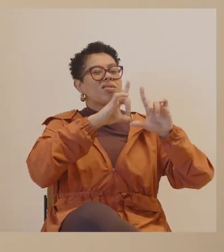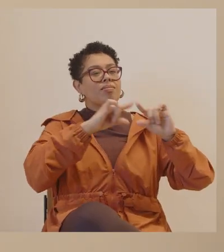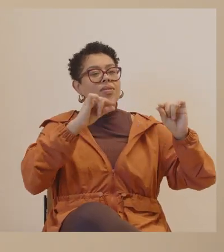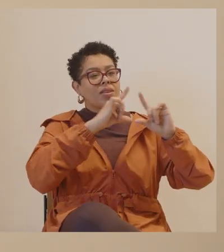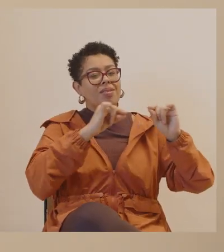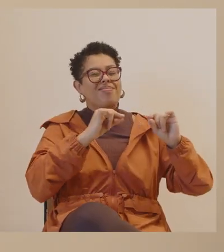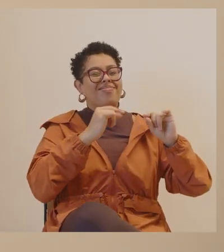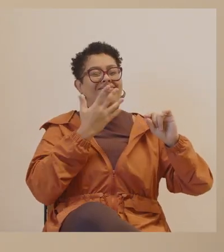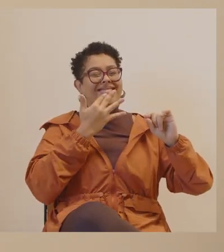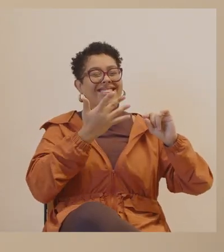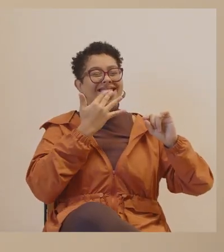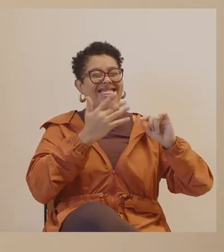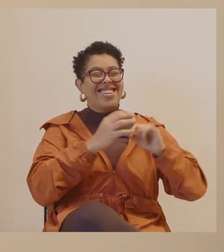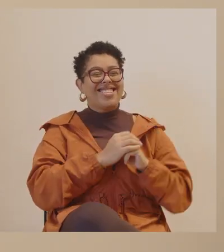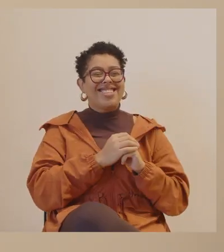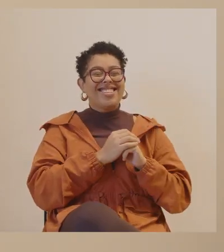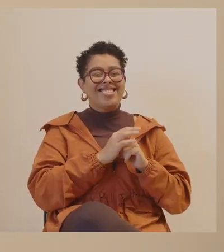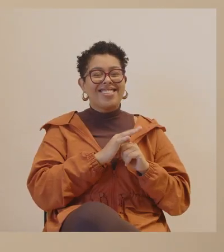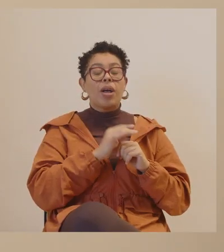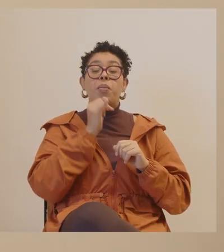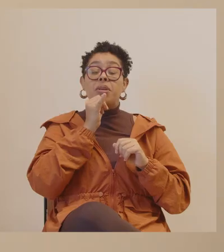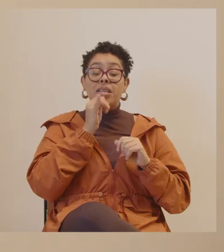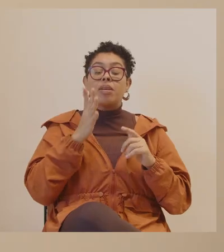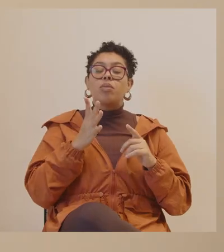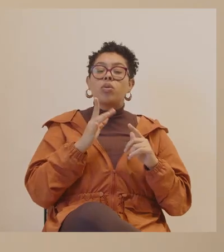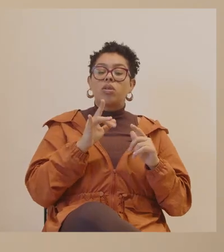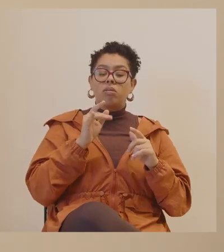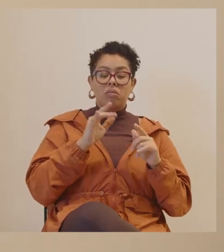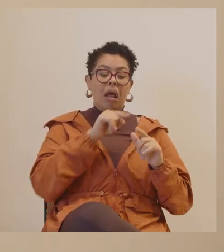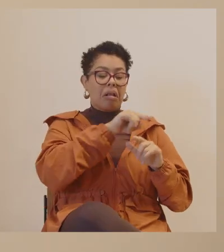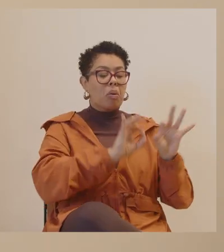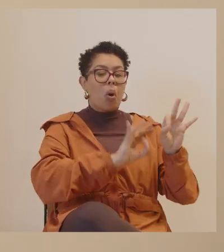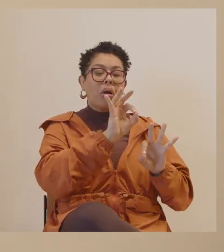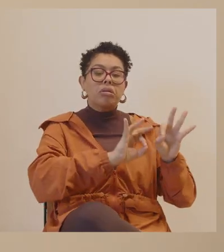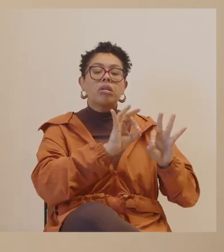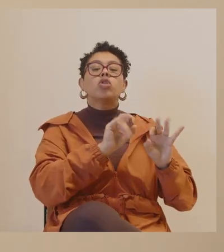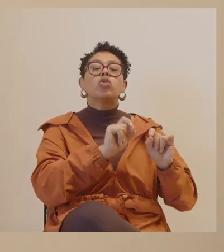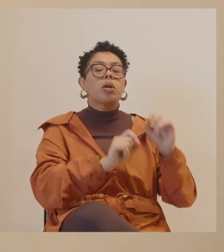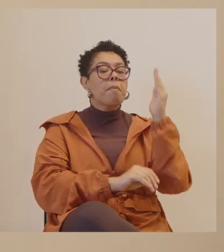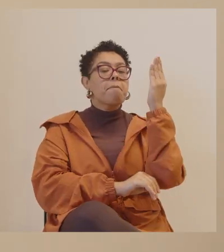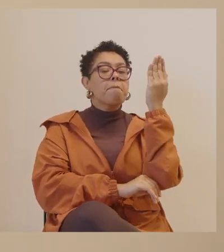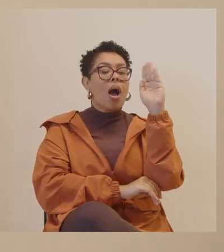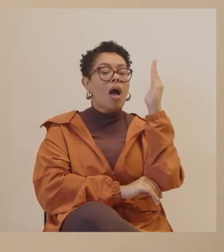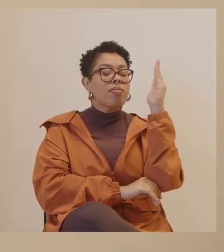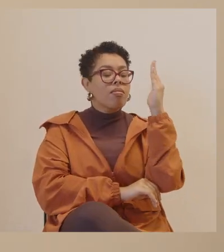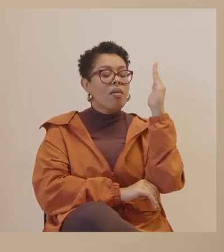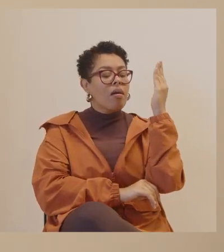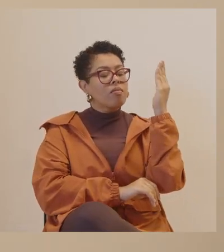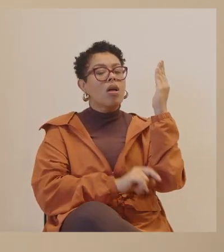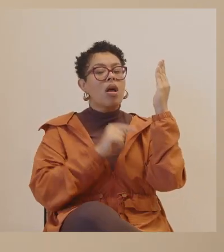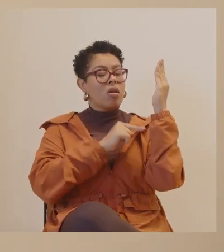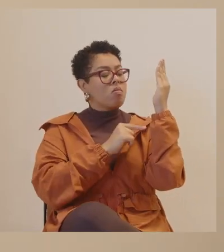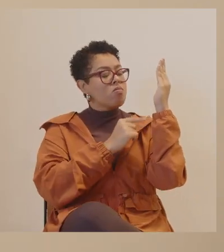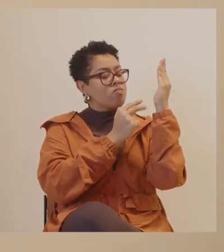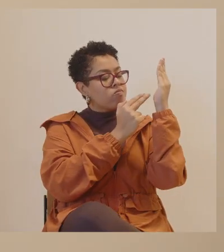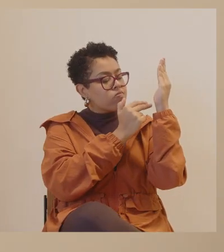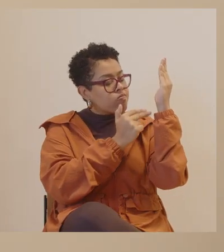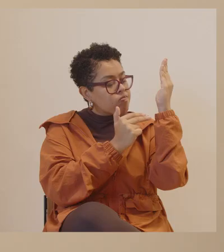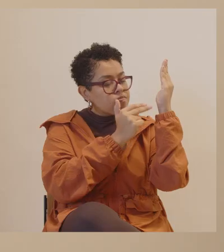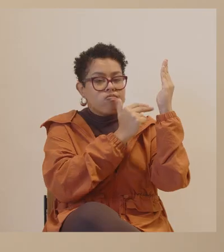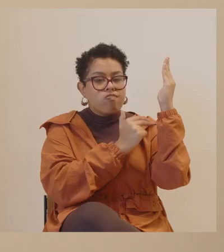partir de matrizes separadas, né, de madeira, e elas eram, enfim, impressas, né,